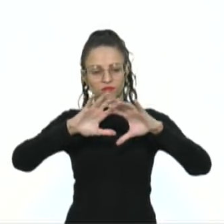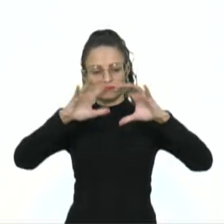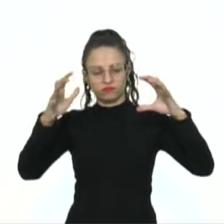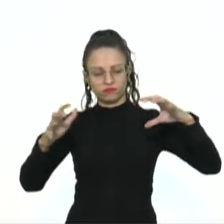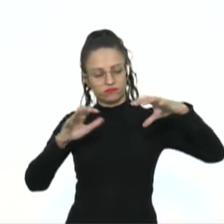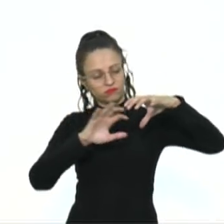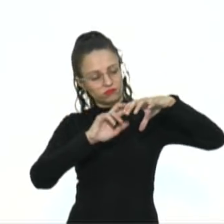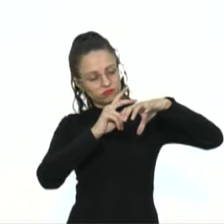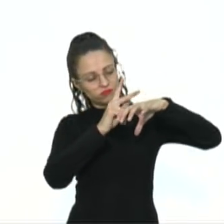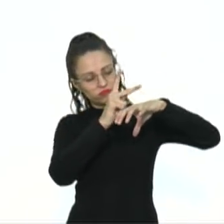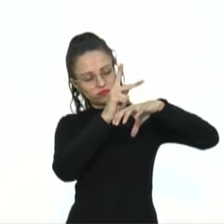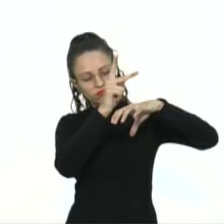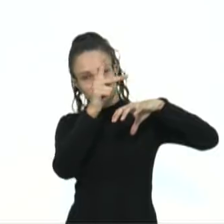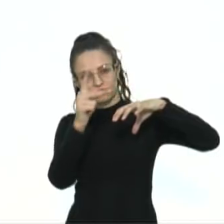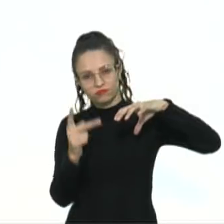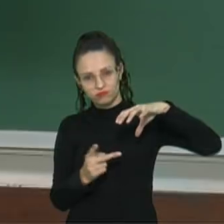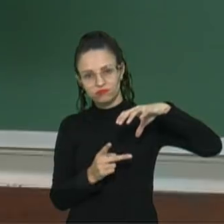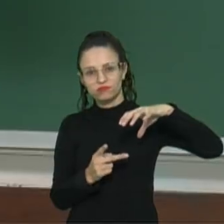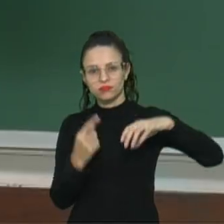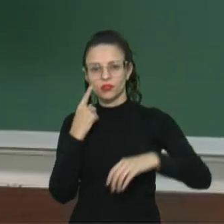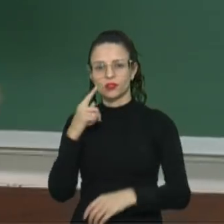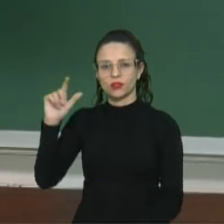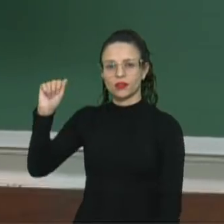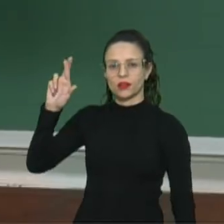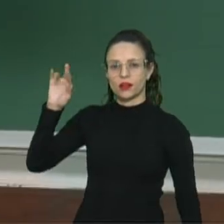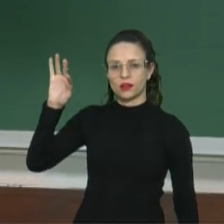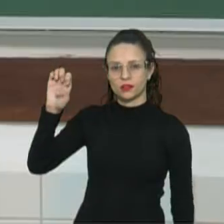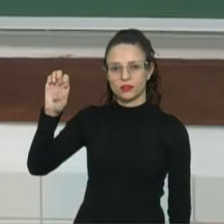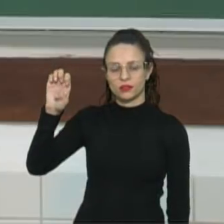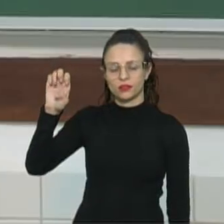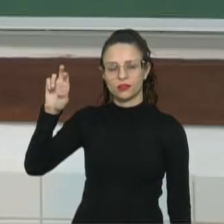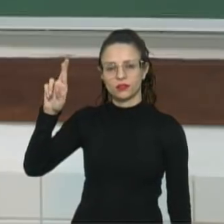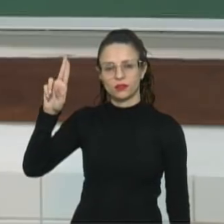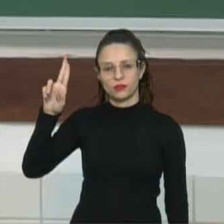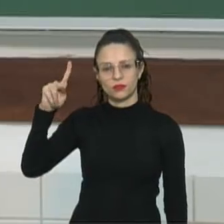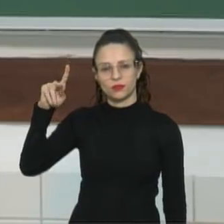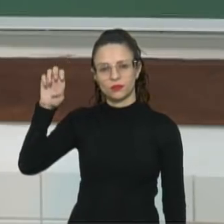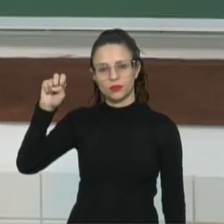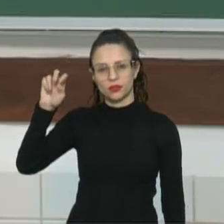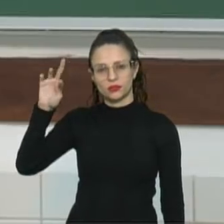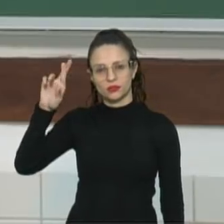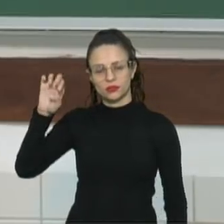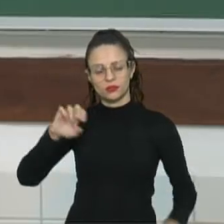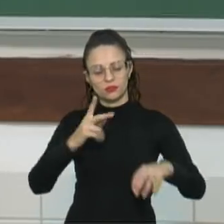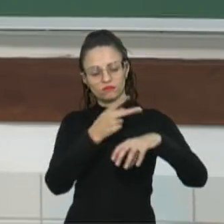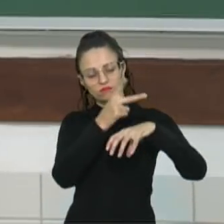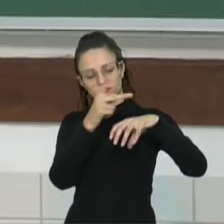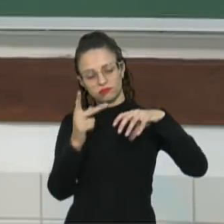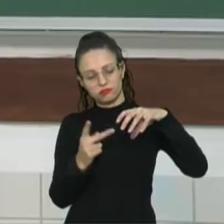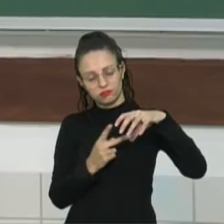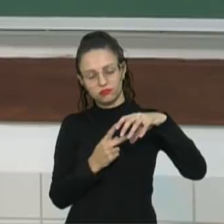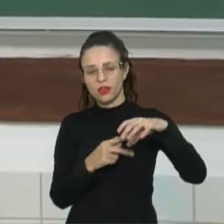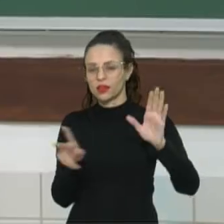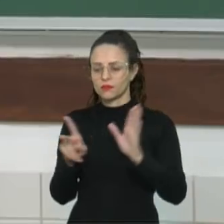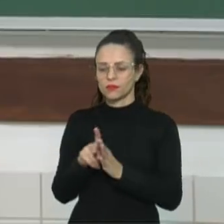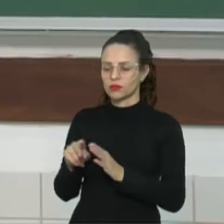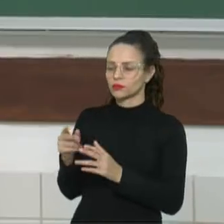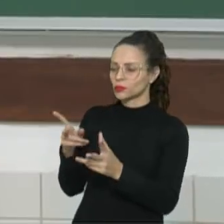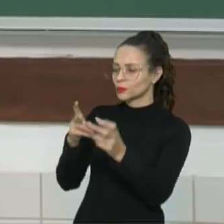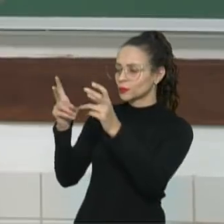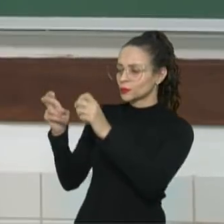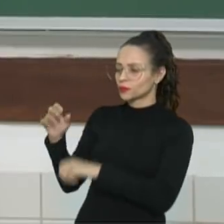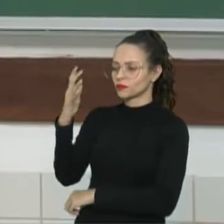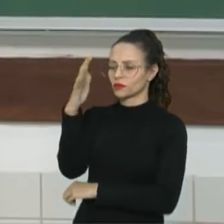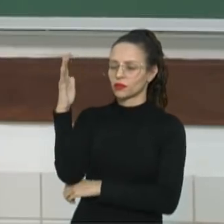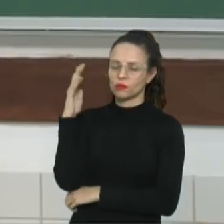e são chamados de arte rupestre. Então, aqui, o exemplo, né, eram feitos com tintas naturais, elementos tirados na natureza, né?